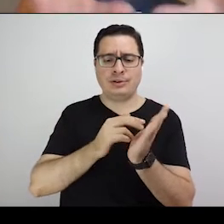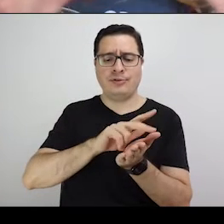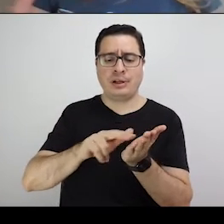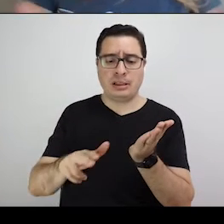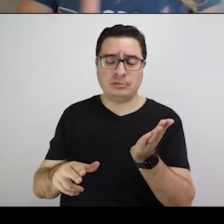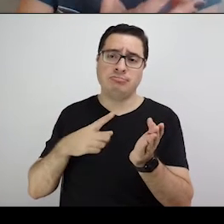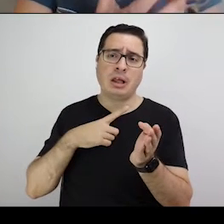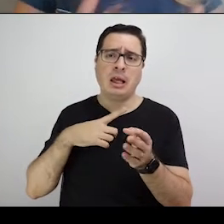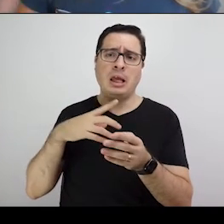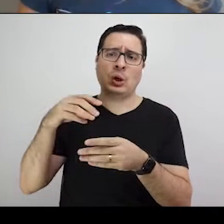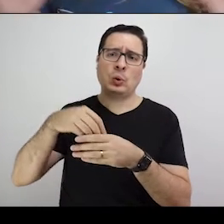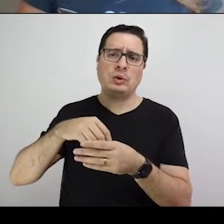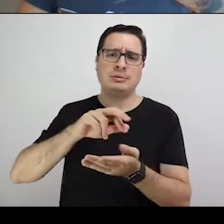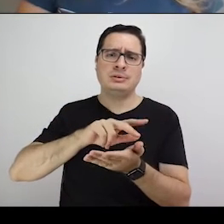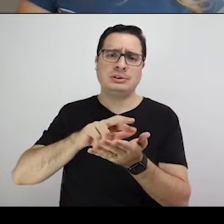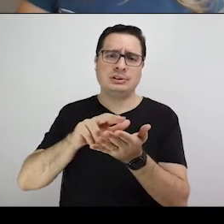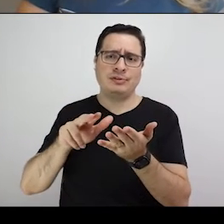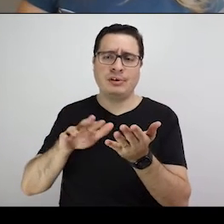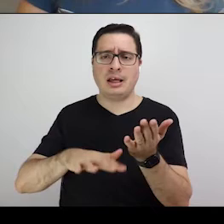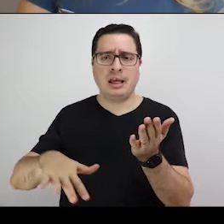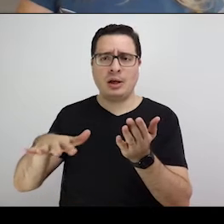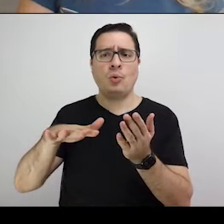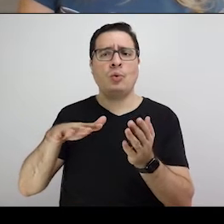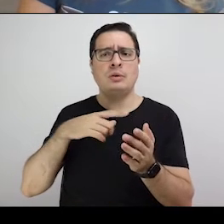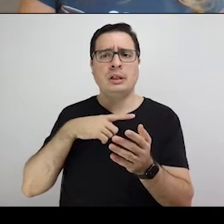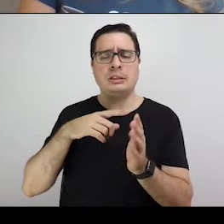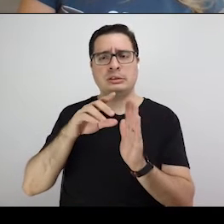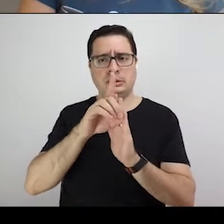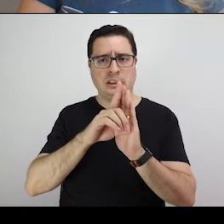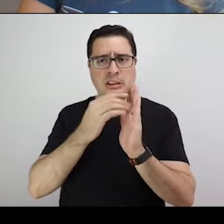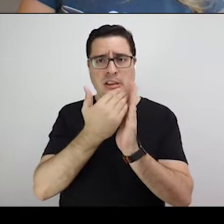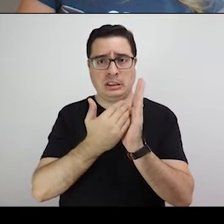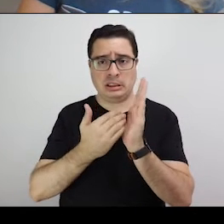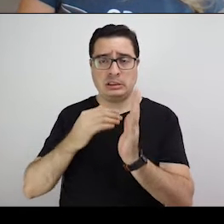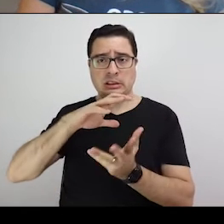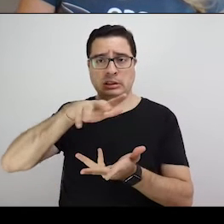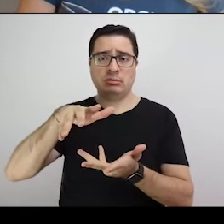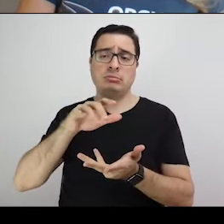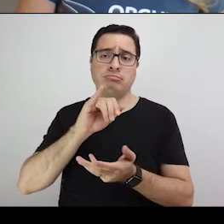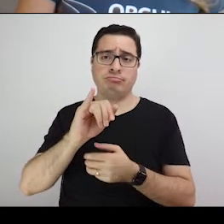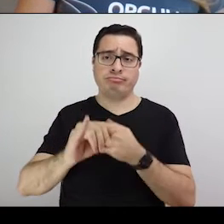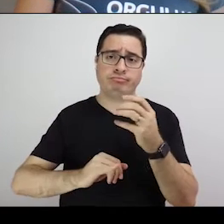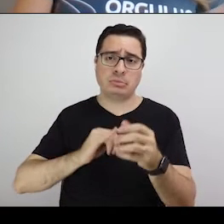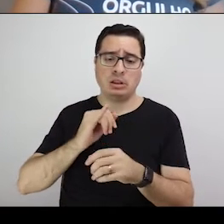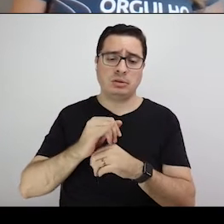incluída em todo esse ecossistema de diretrizes internacionais.